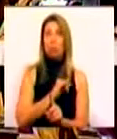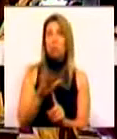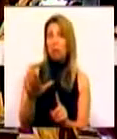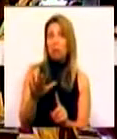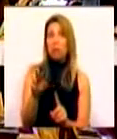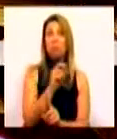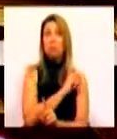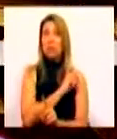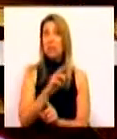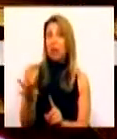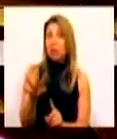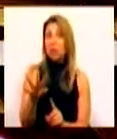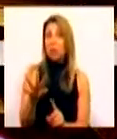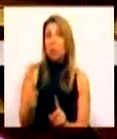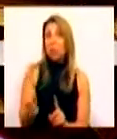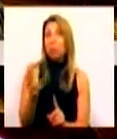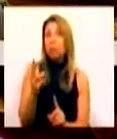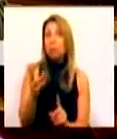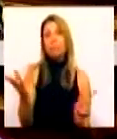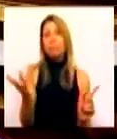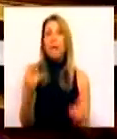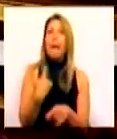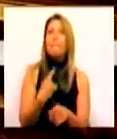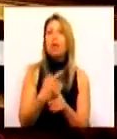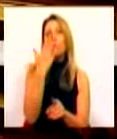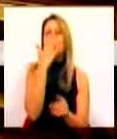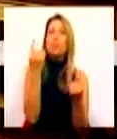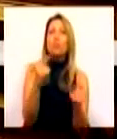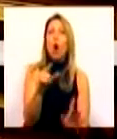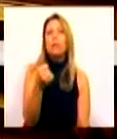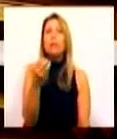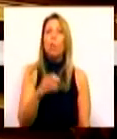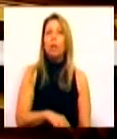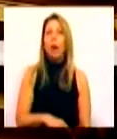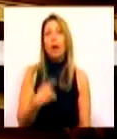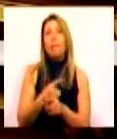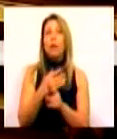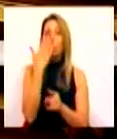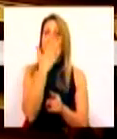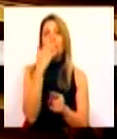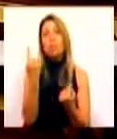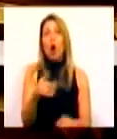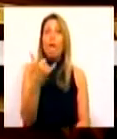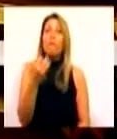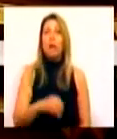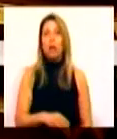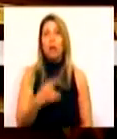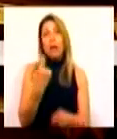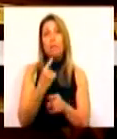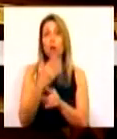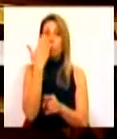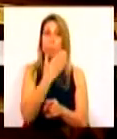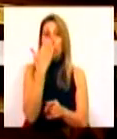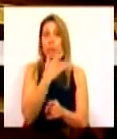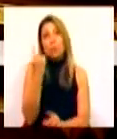Serão 300? Mesmo que fossem apenas 50, mesmo que fossem apenas 20, mesmo que fosse apenas um,